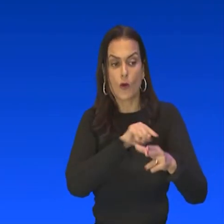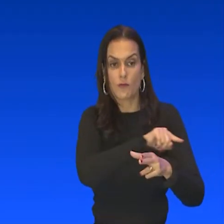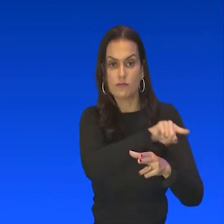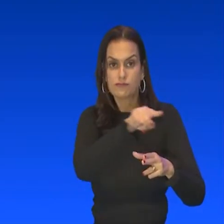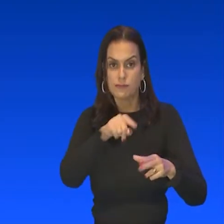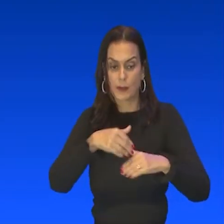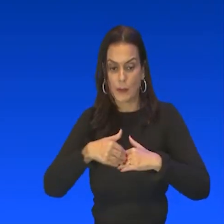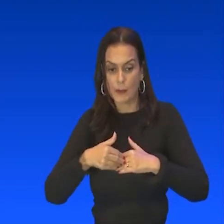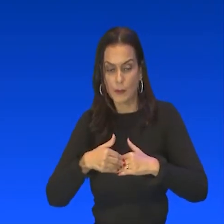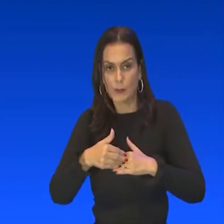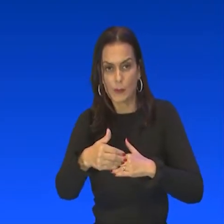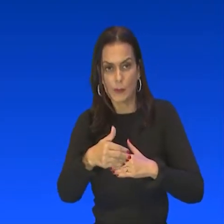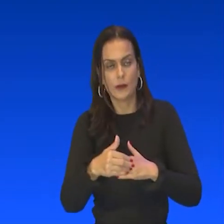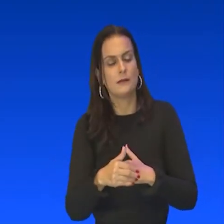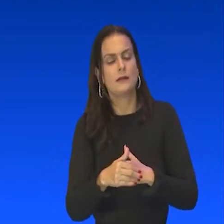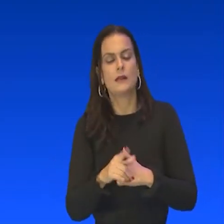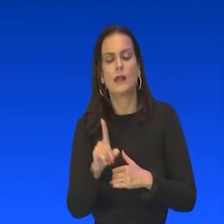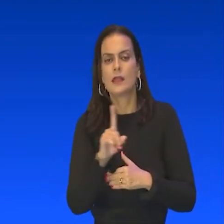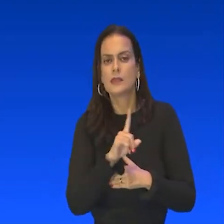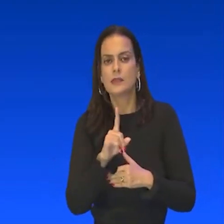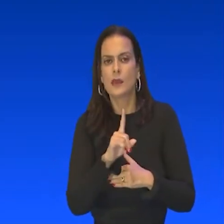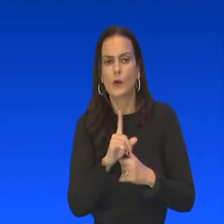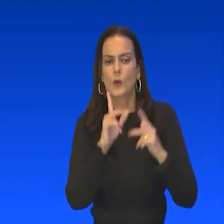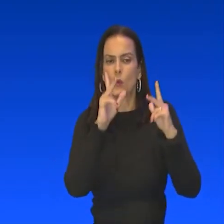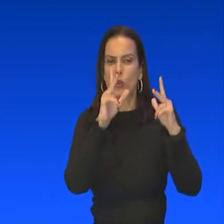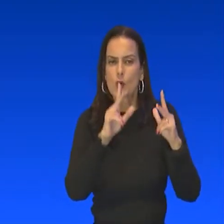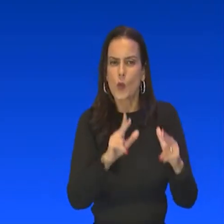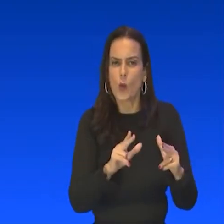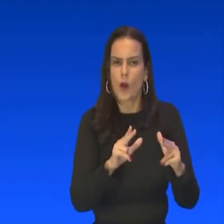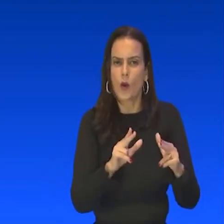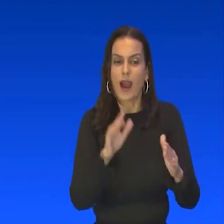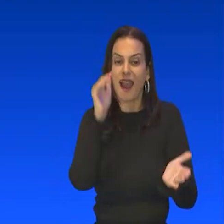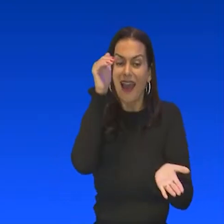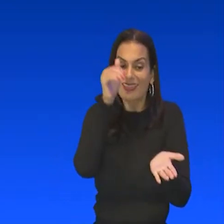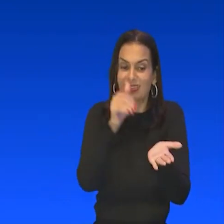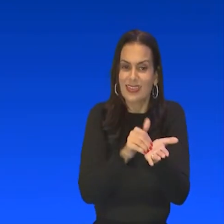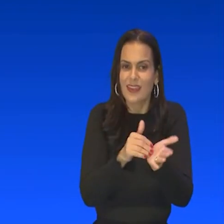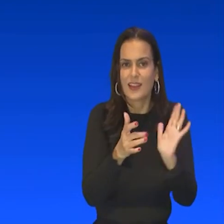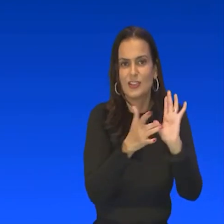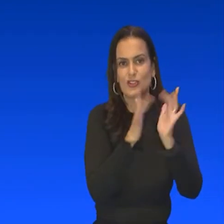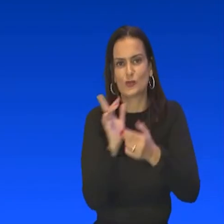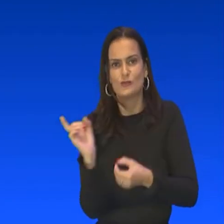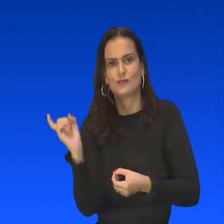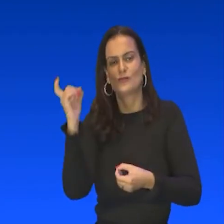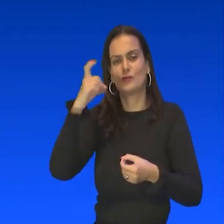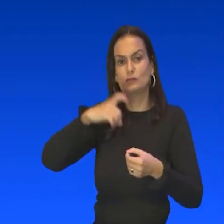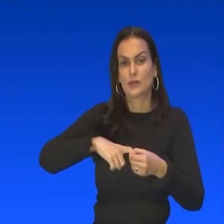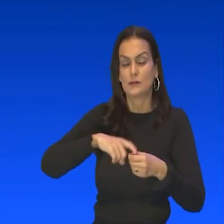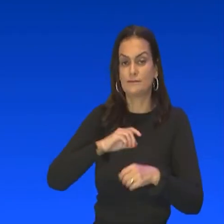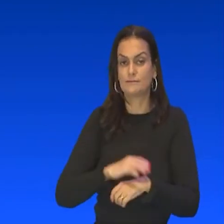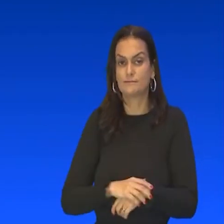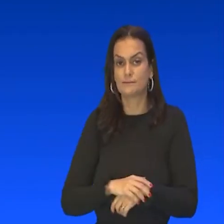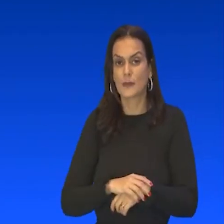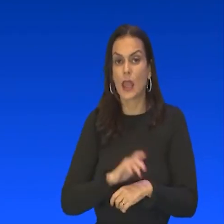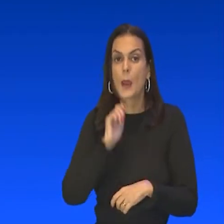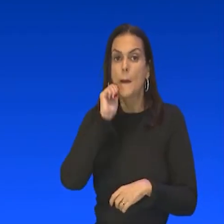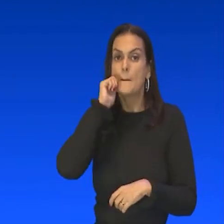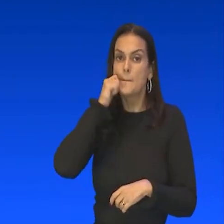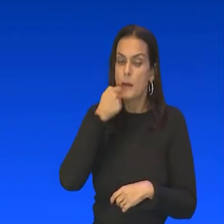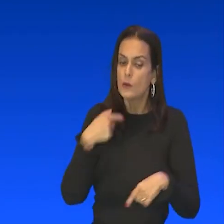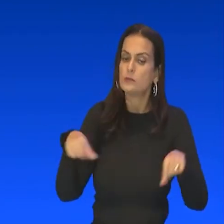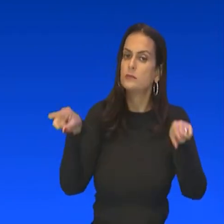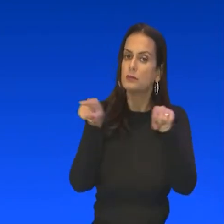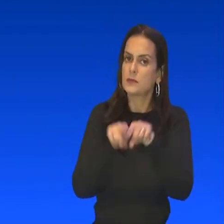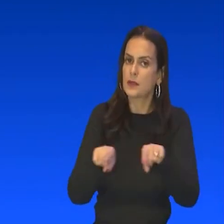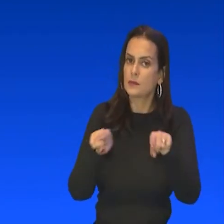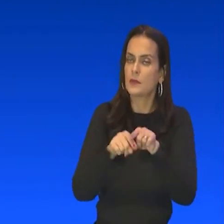que de agora em diante não mais beberei do fruto da videira até que venha o reino de Deus. E tomando um pão, tendo dado graças, o